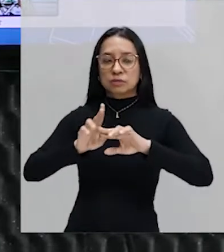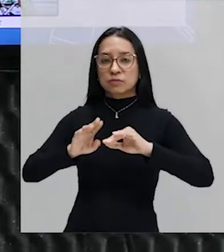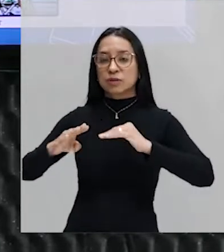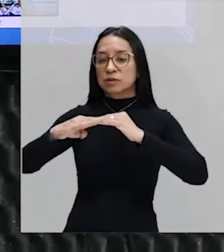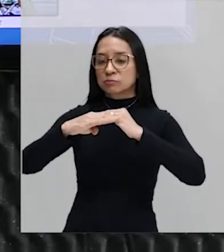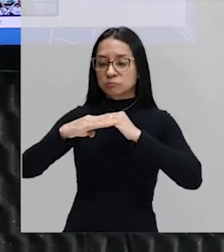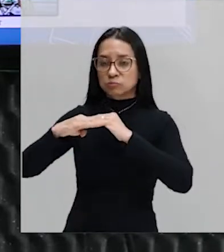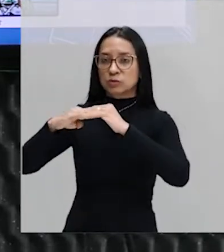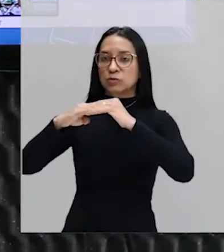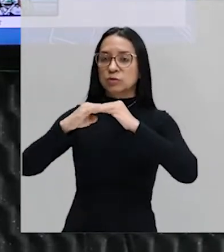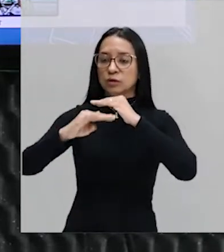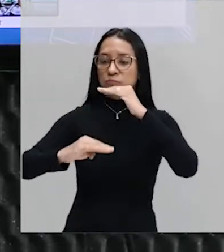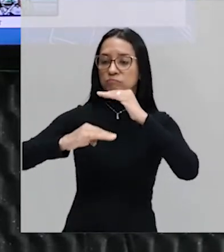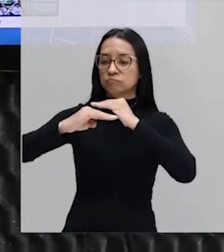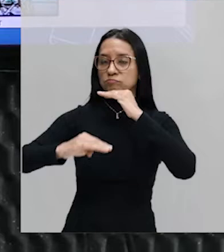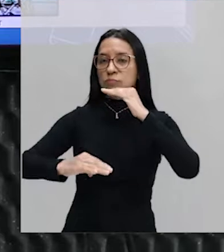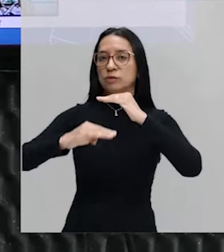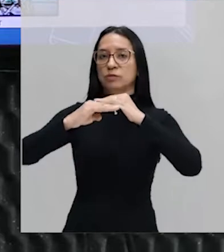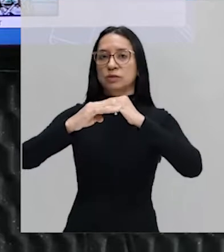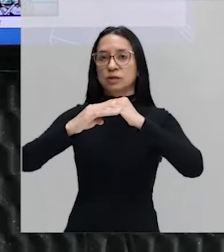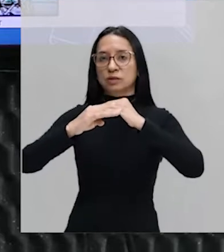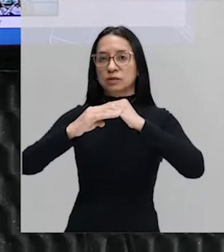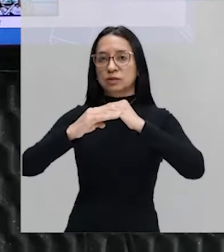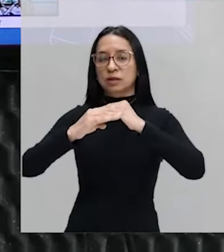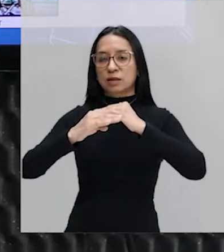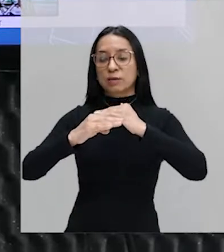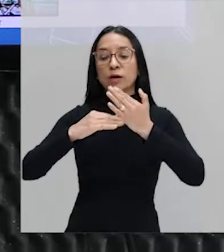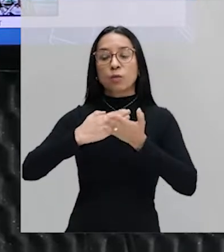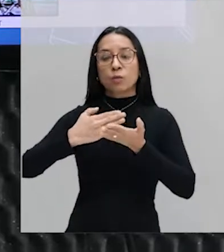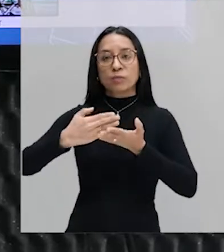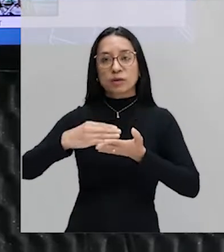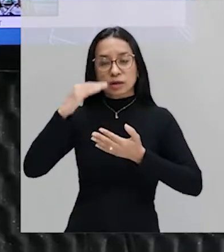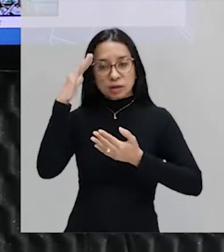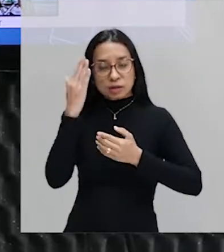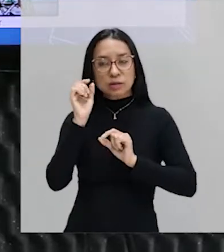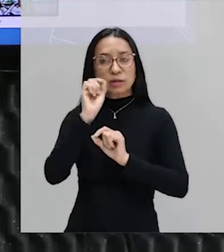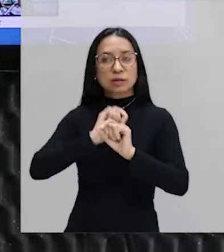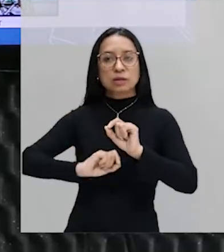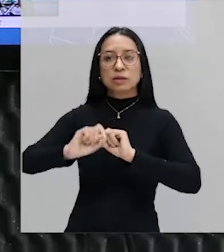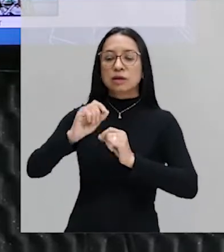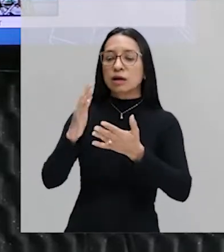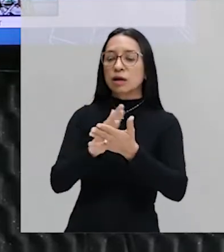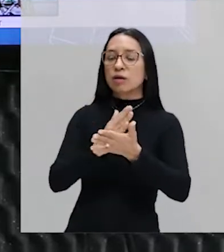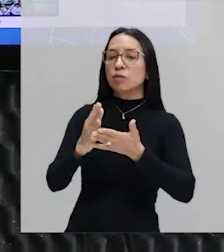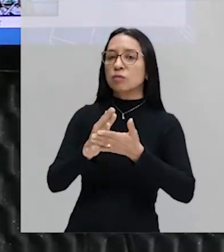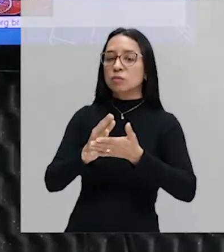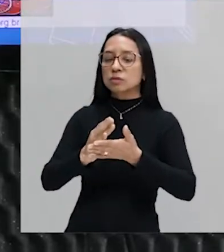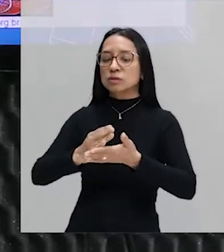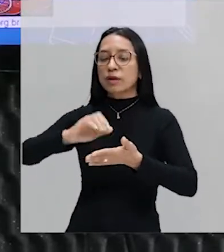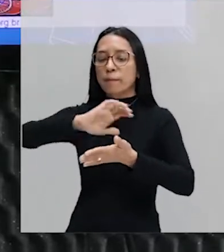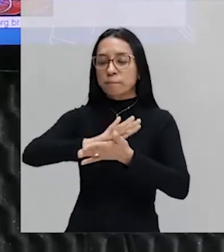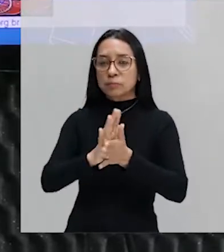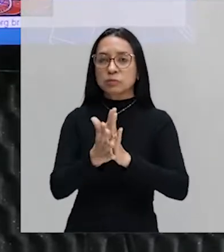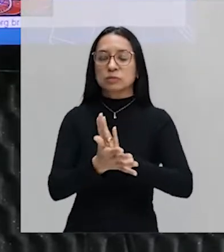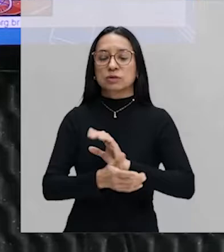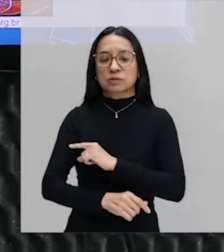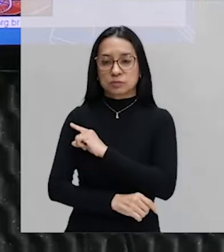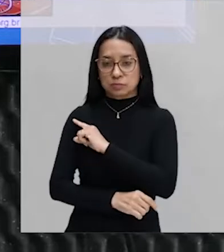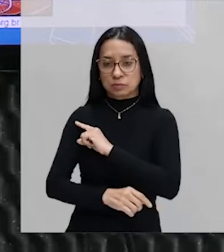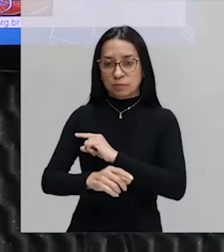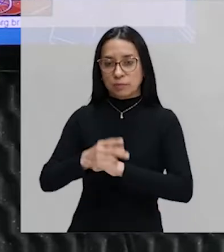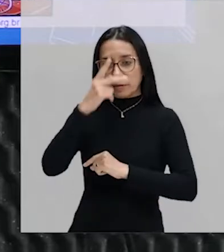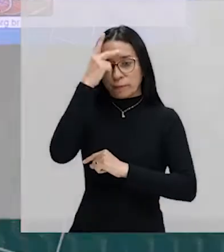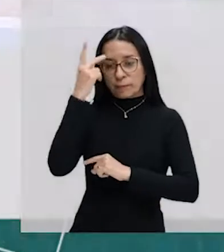possam passar a entender e tirem de dentro de vocês alguns julgamentos e alguns preconceitos. Então vamos lá. Pessoa